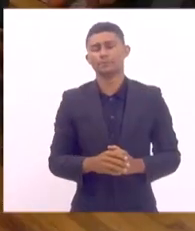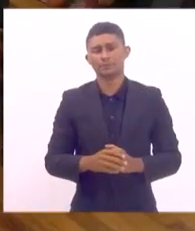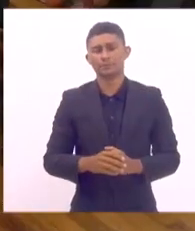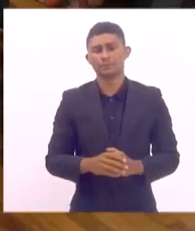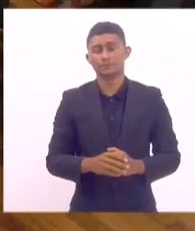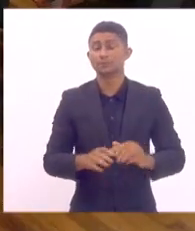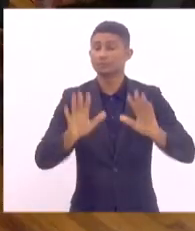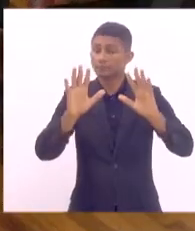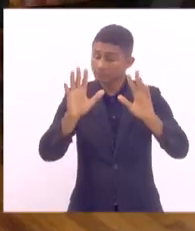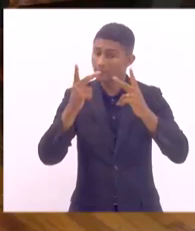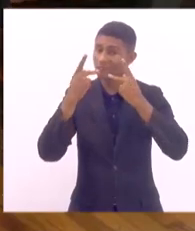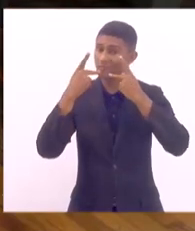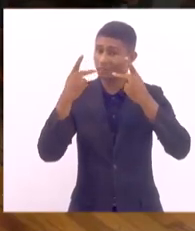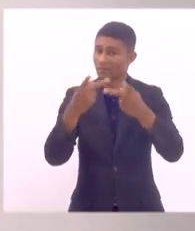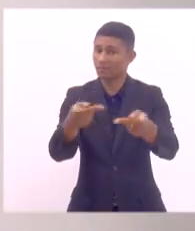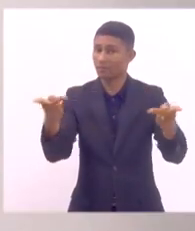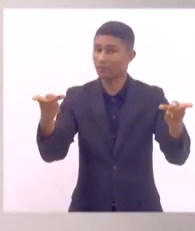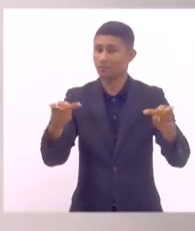Agora deixa eu dizer.